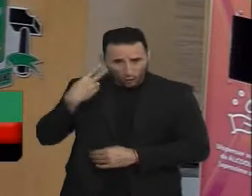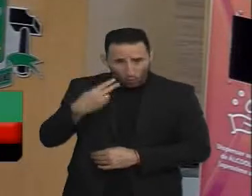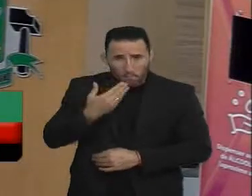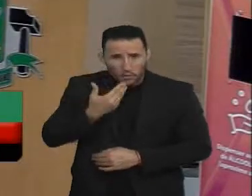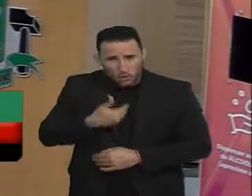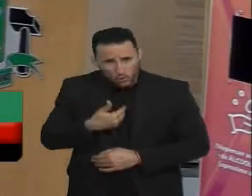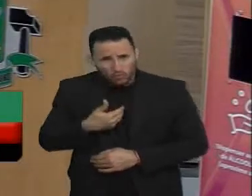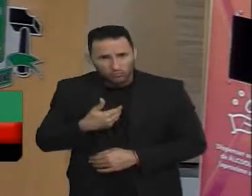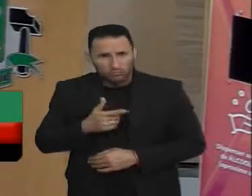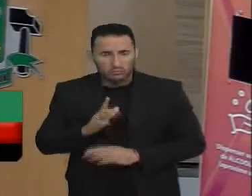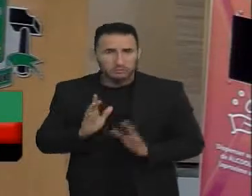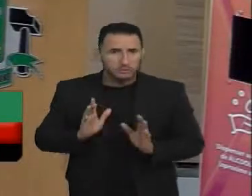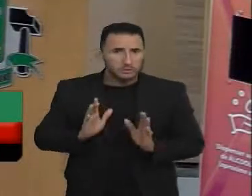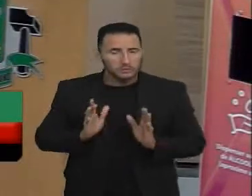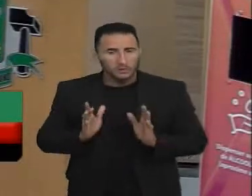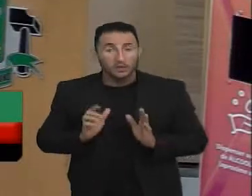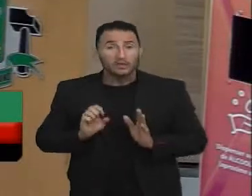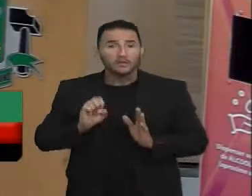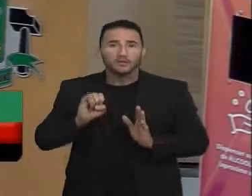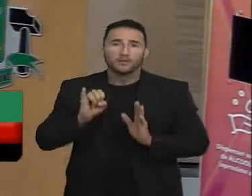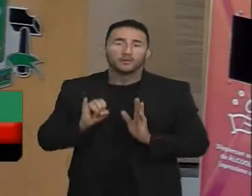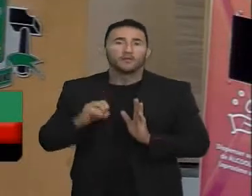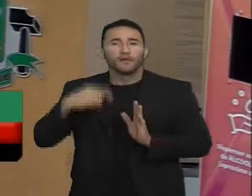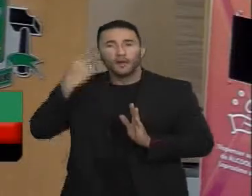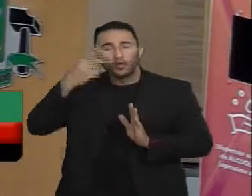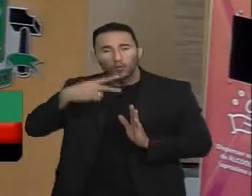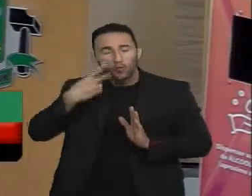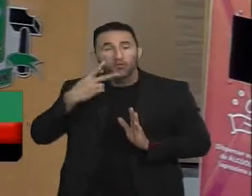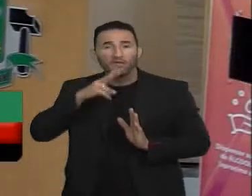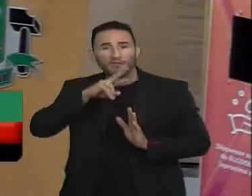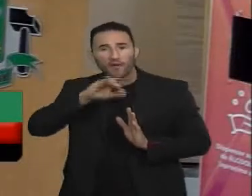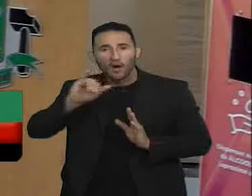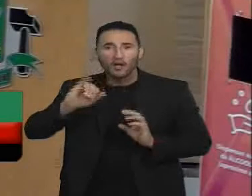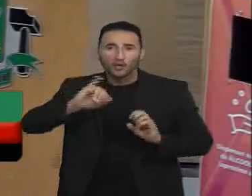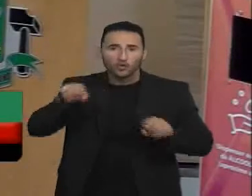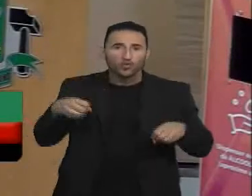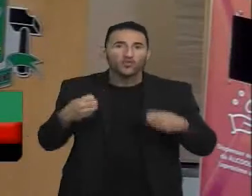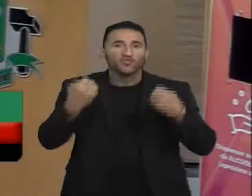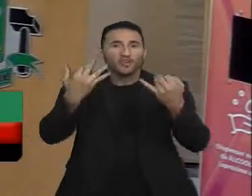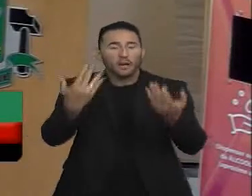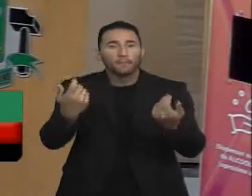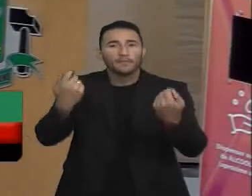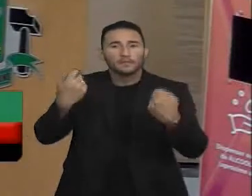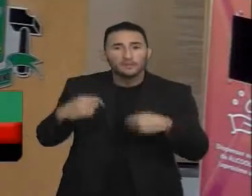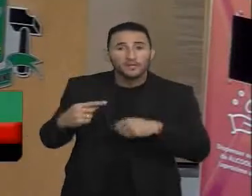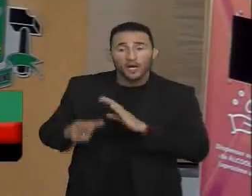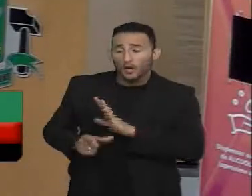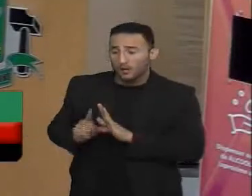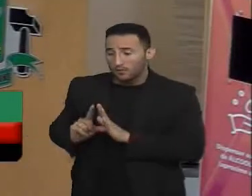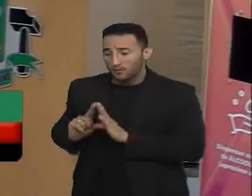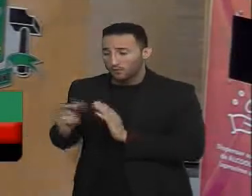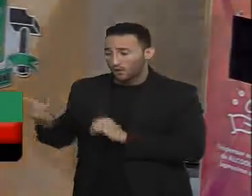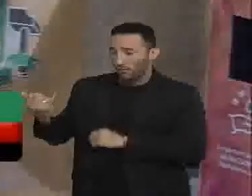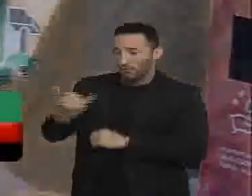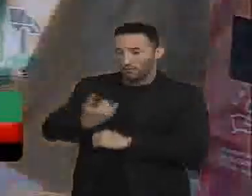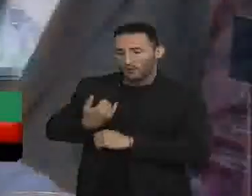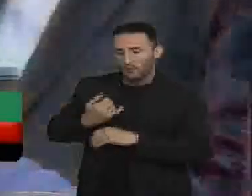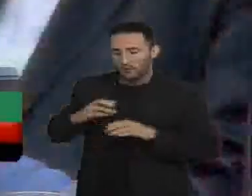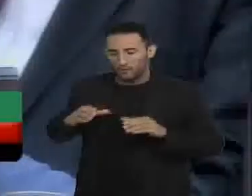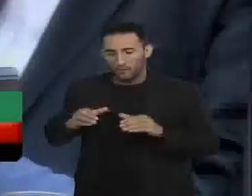que, quando o vereador for justificar o voto, avisar aqui a assessoria, que aí a gente consegue controlar